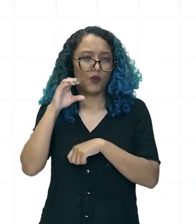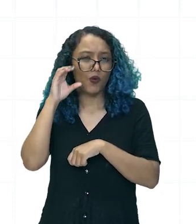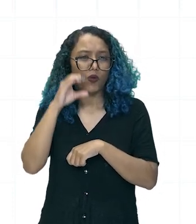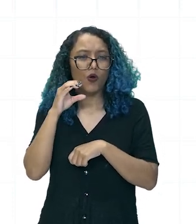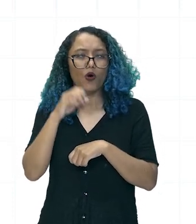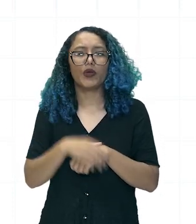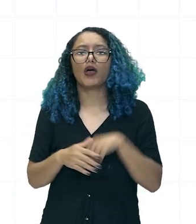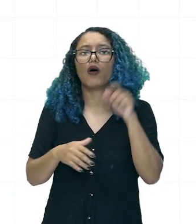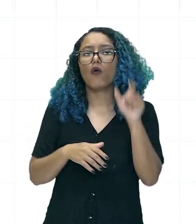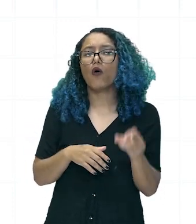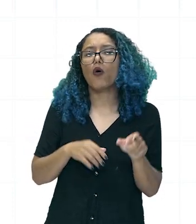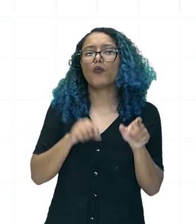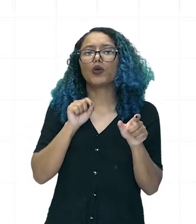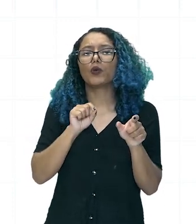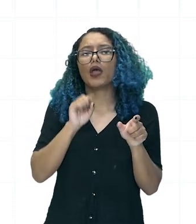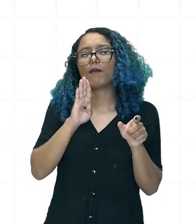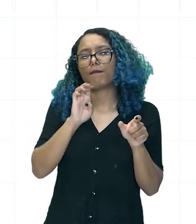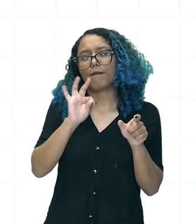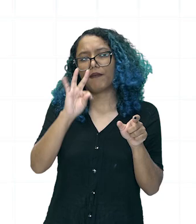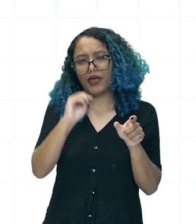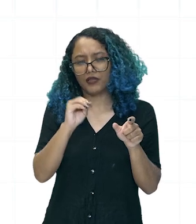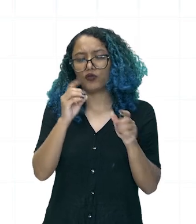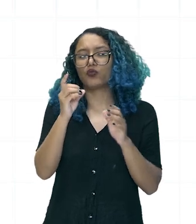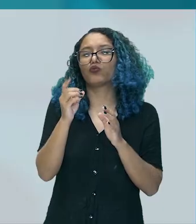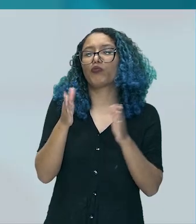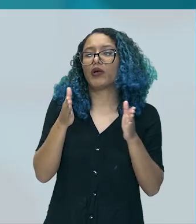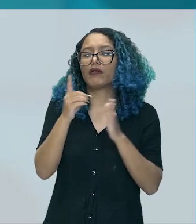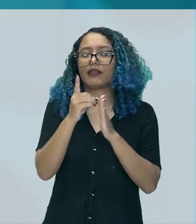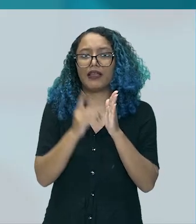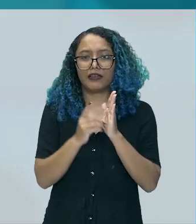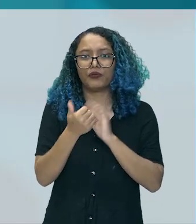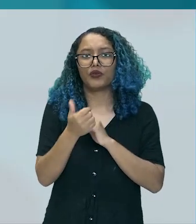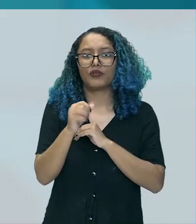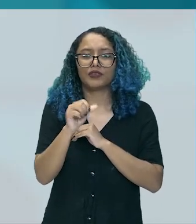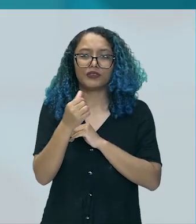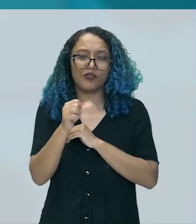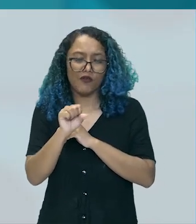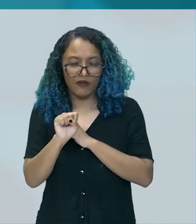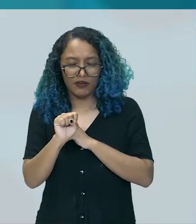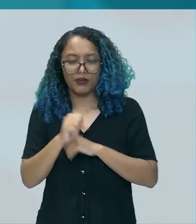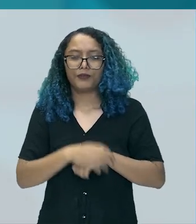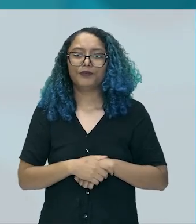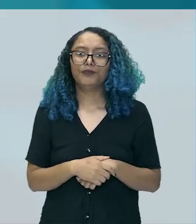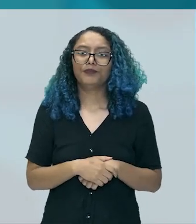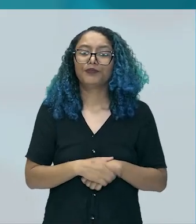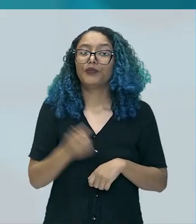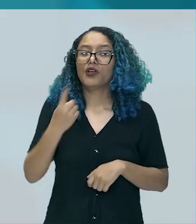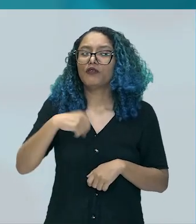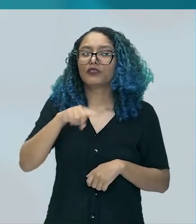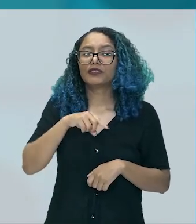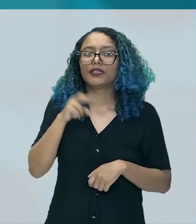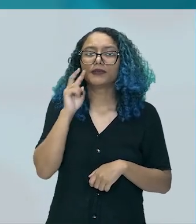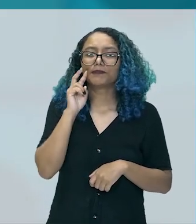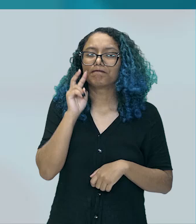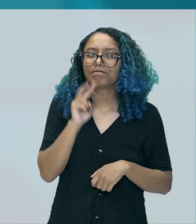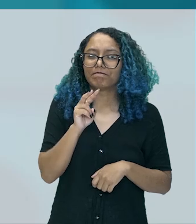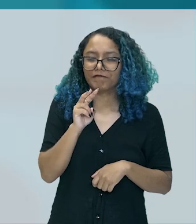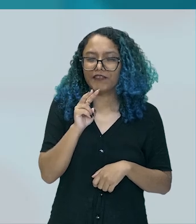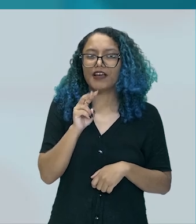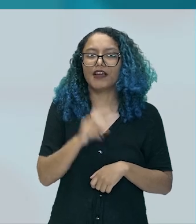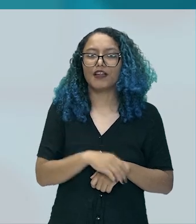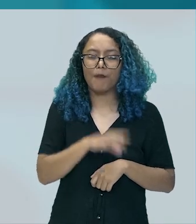que a gente possa fazer essa atividade de forma satisfatória, certo? Prosseguindo, eu quero apresentar para vocês